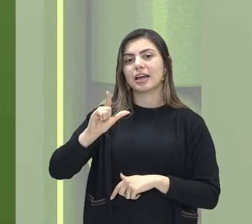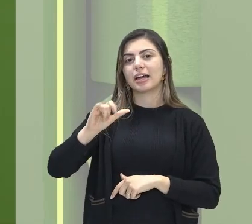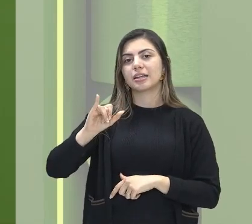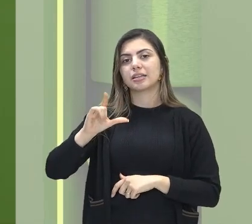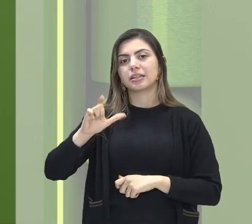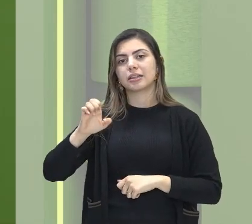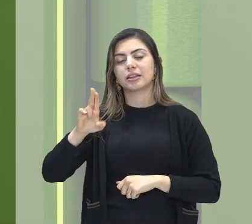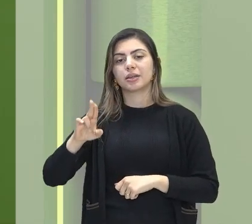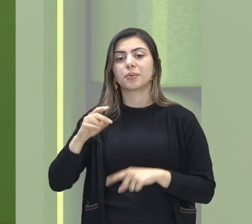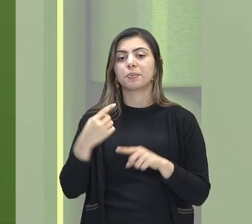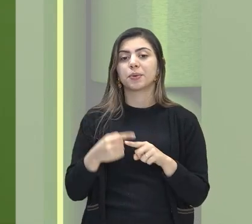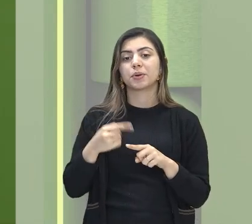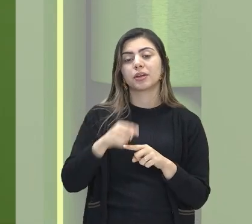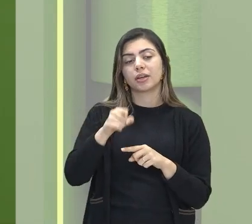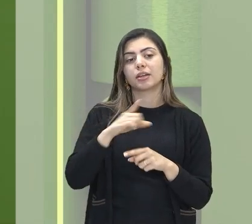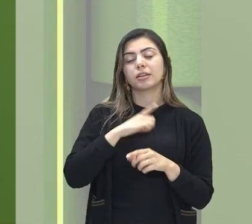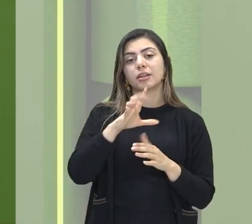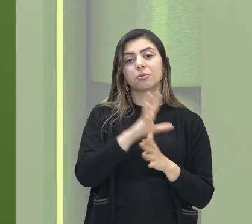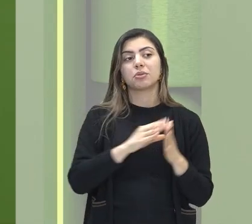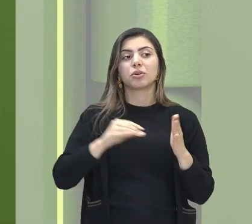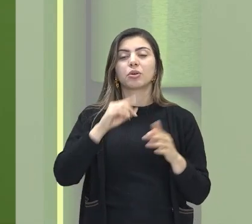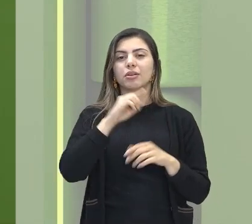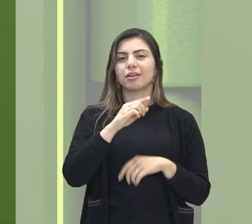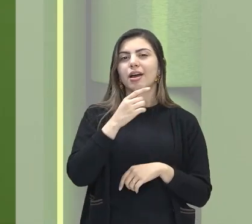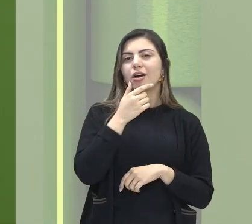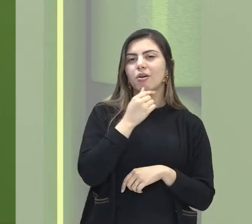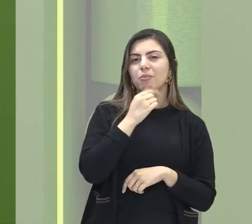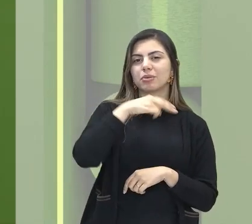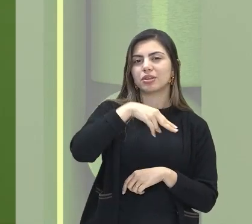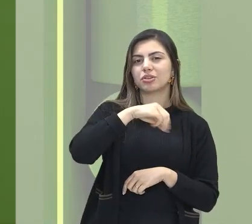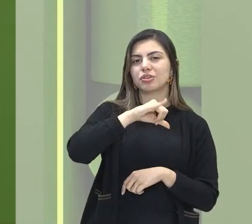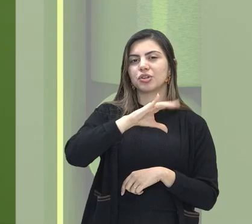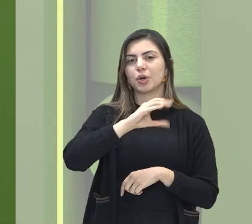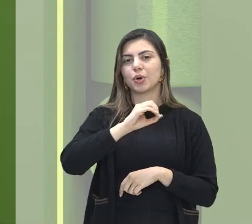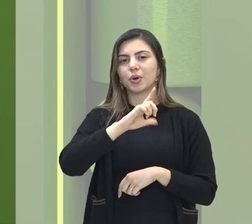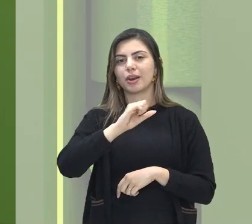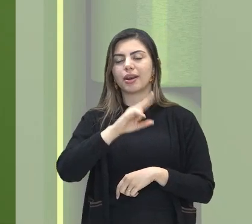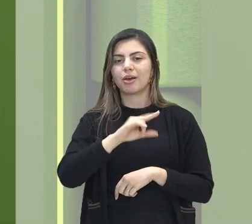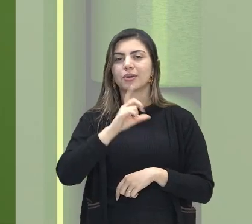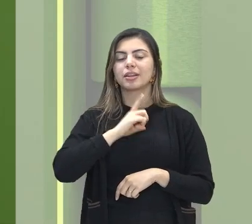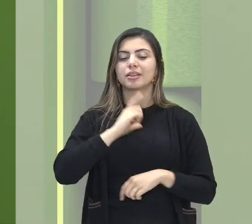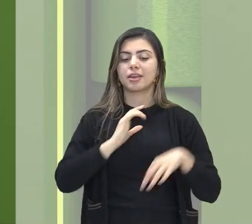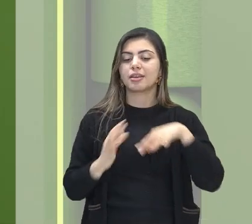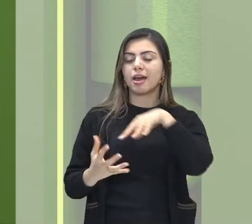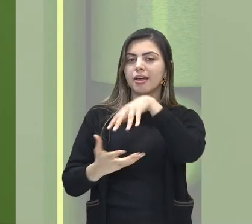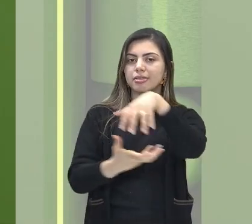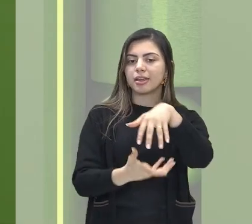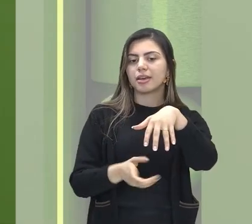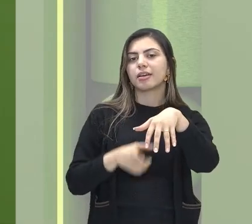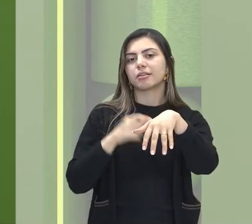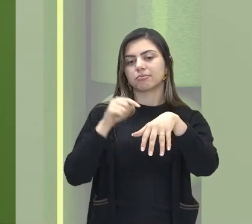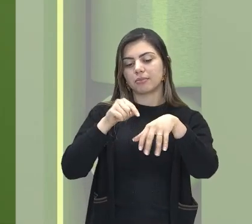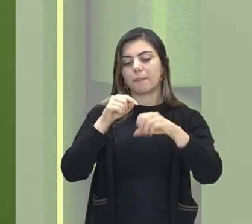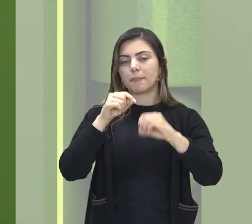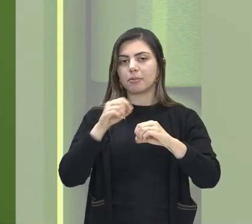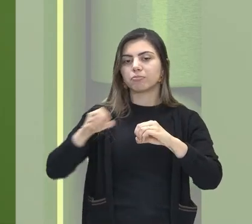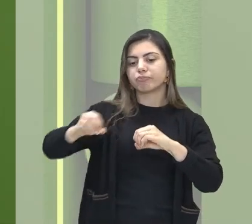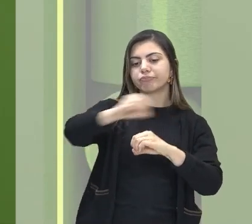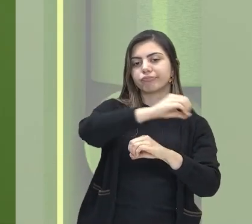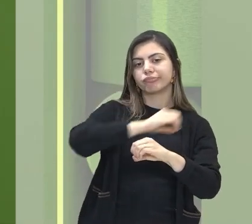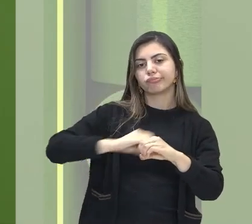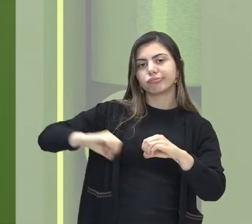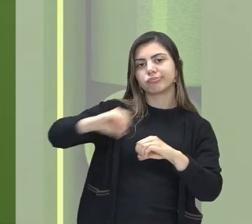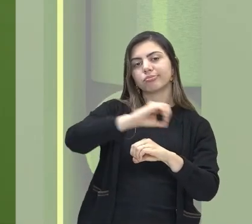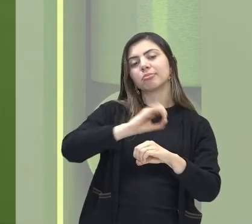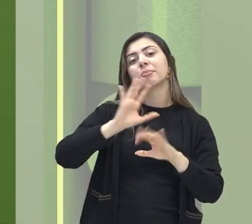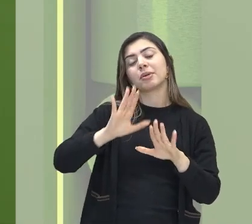adota o modelo de Nicolau Copérnico, né, o modelo heliocêntrico, que hoje nós estamos já